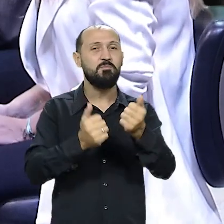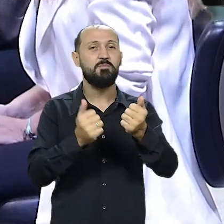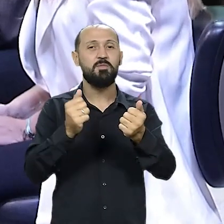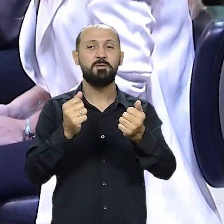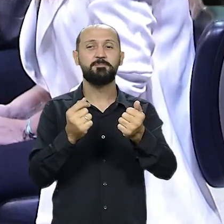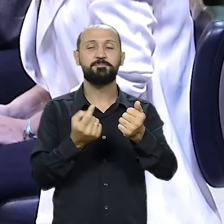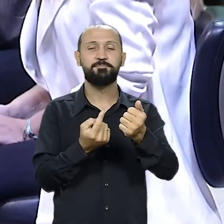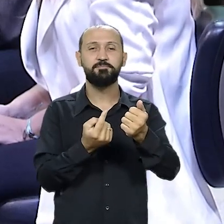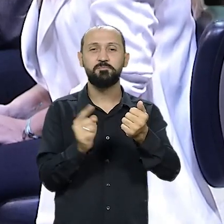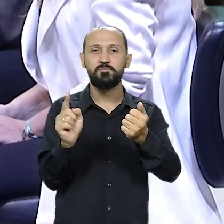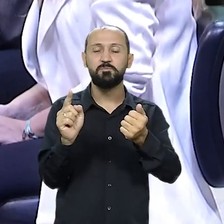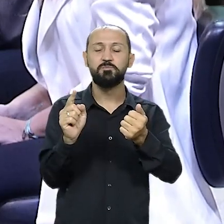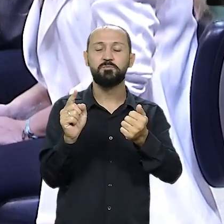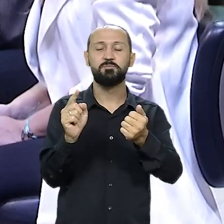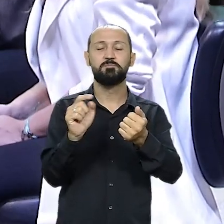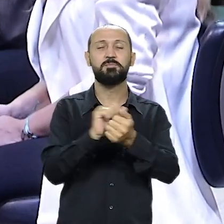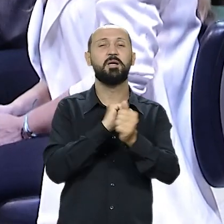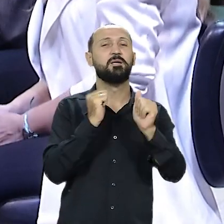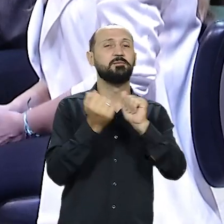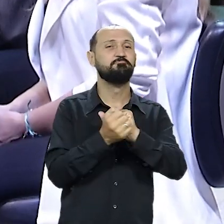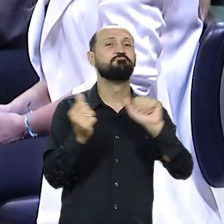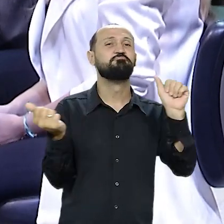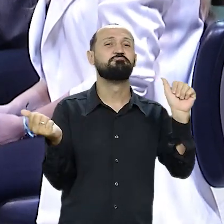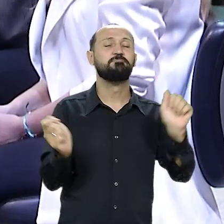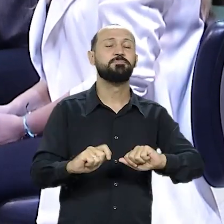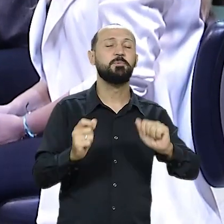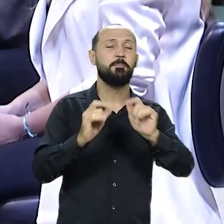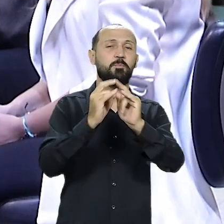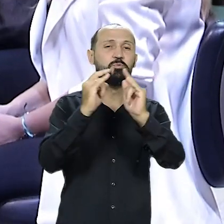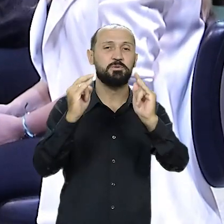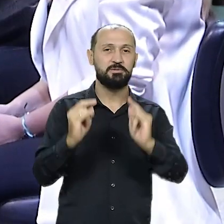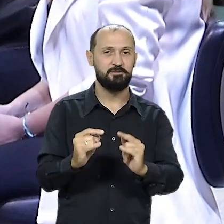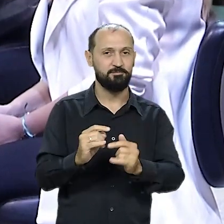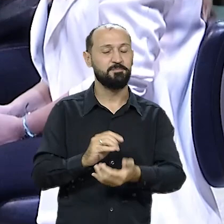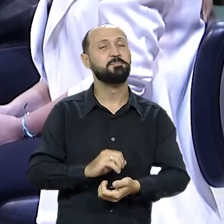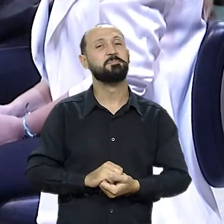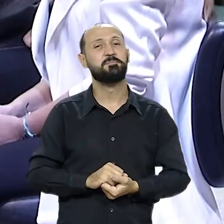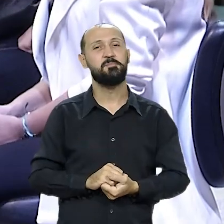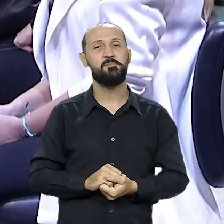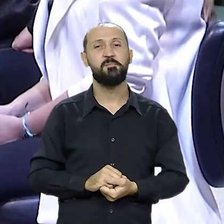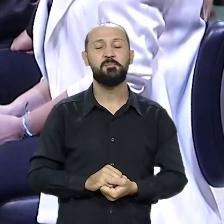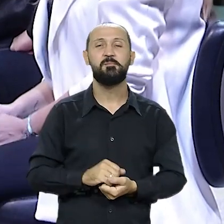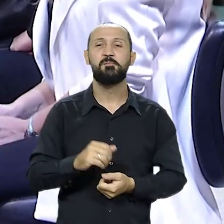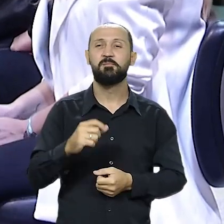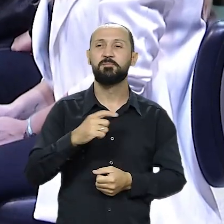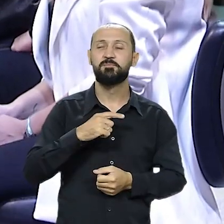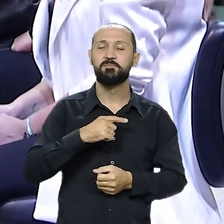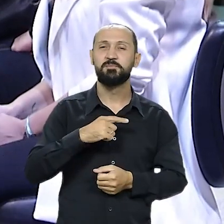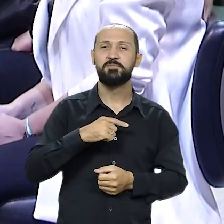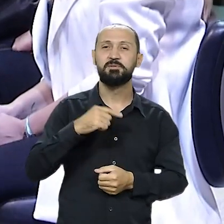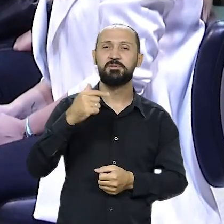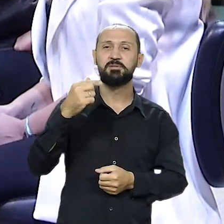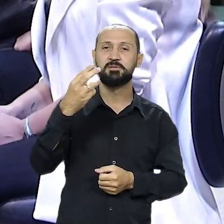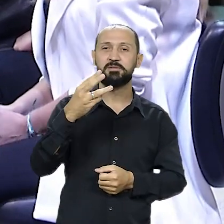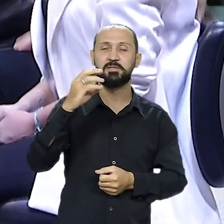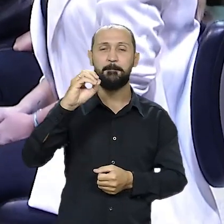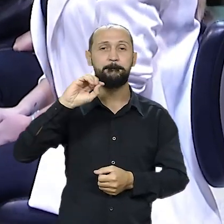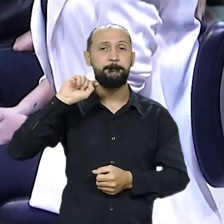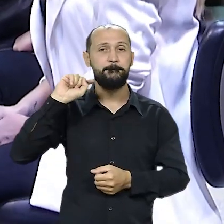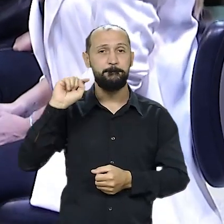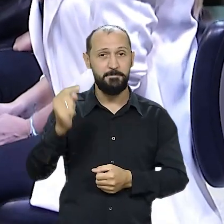o leite é uma grande alternativa aos assentamentos. Né? Nós que temos 30